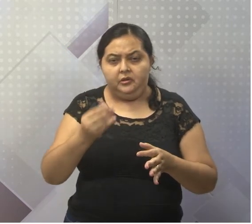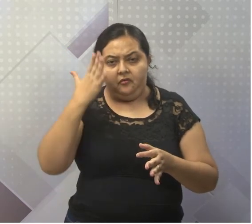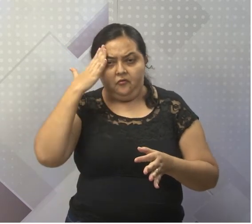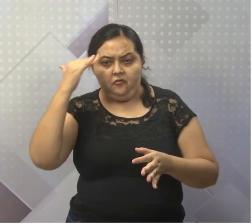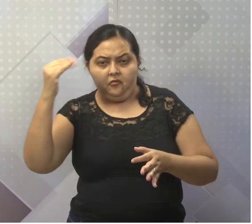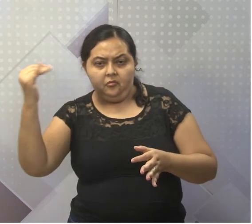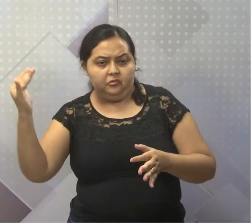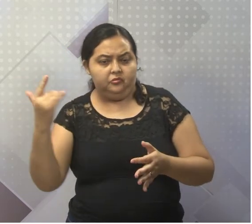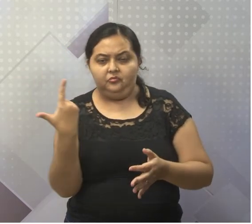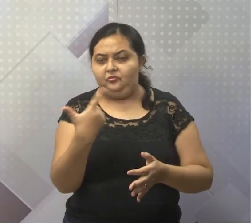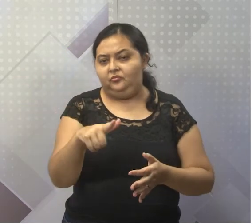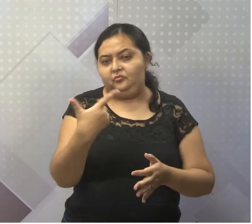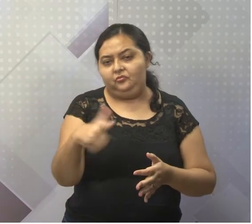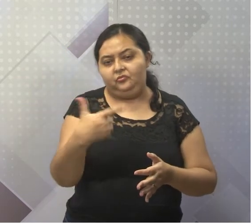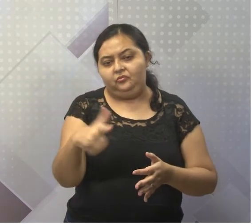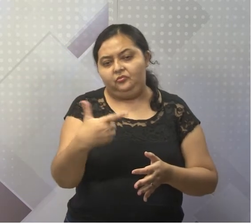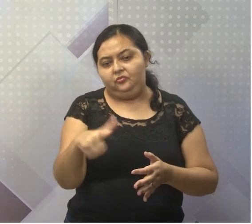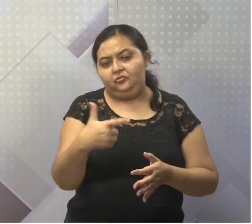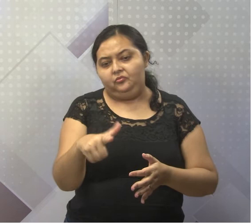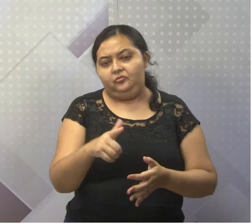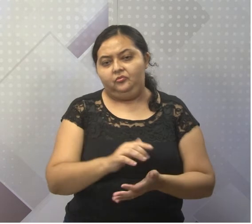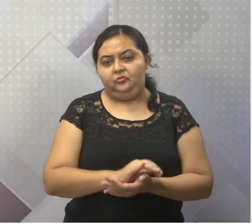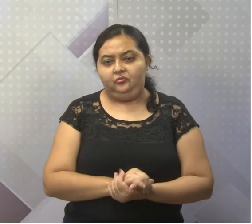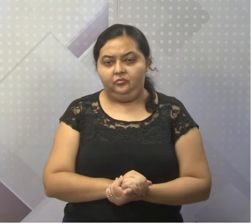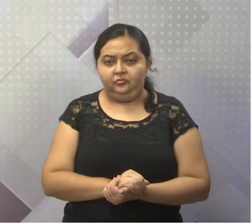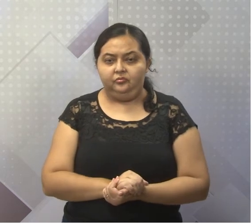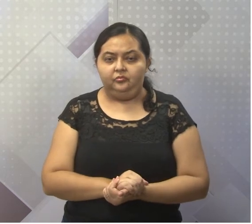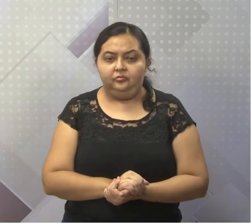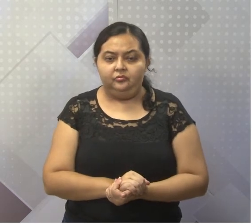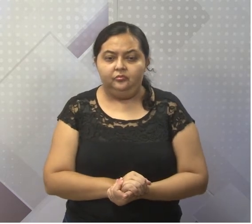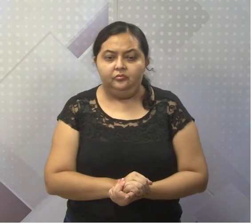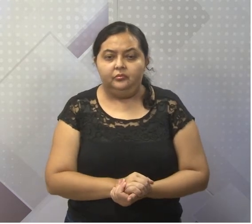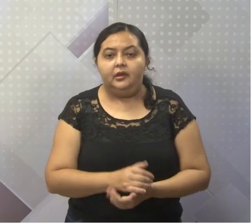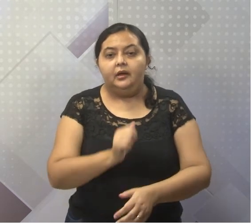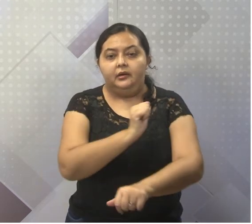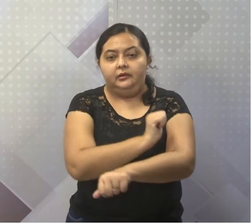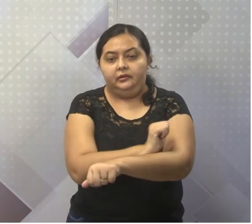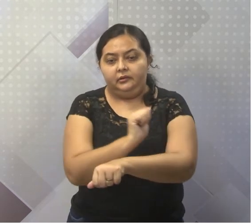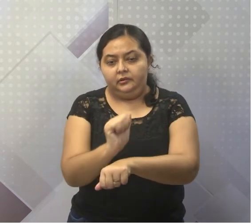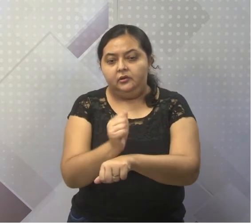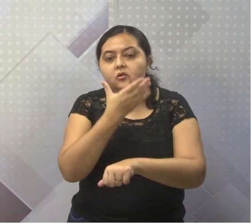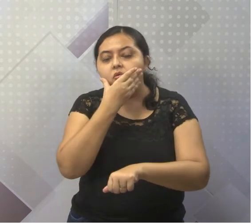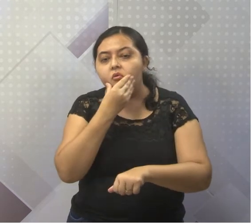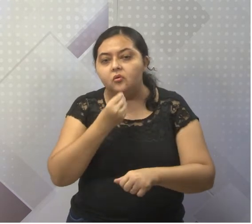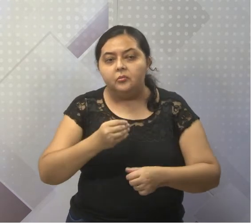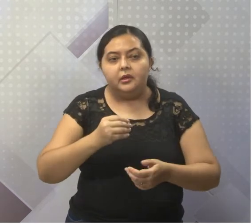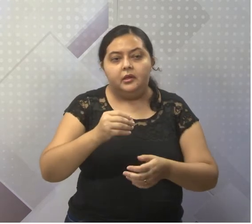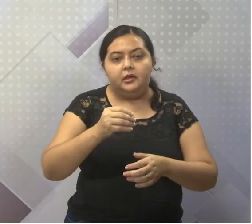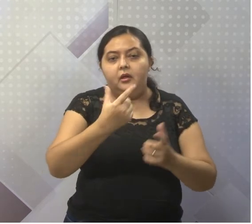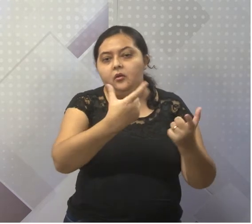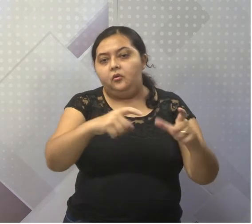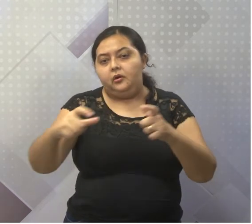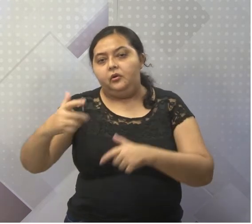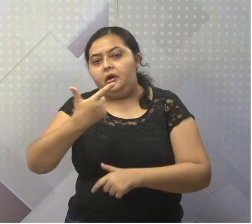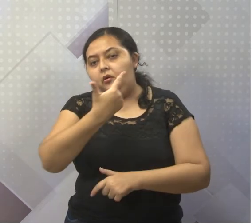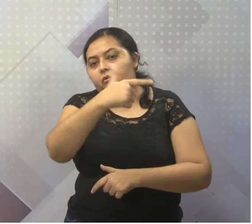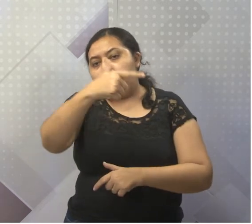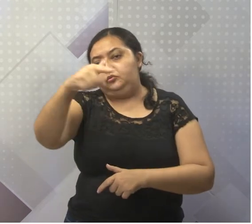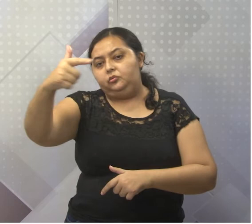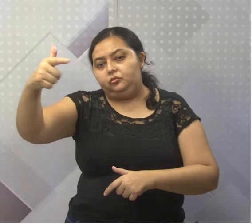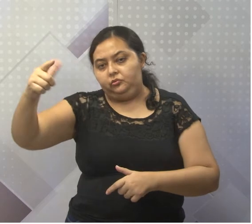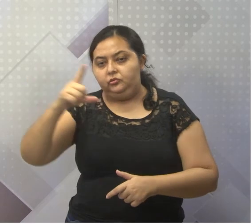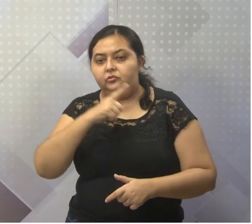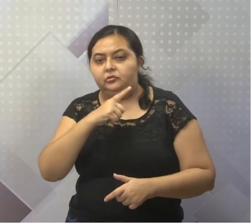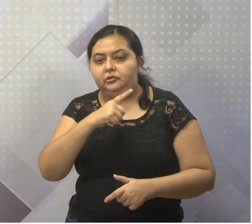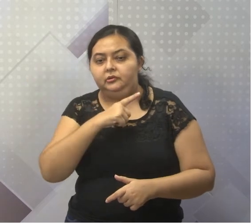sido implantado através da presença temporária do artista de outras partes é mas